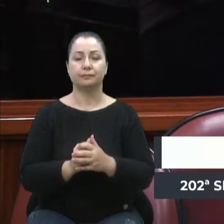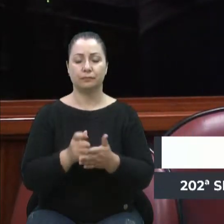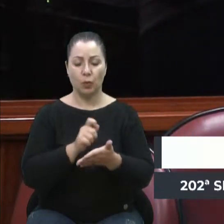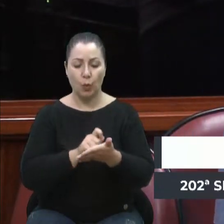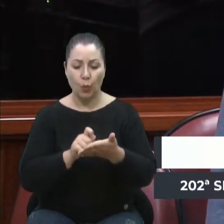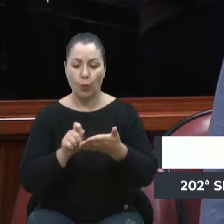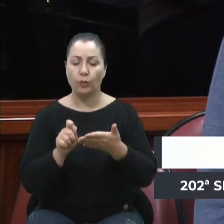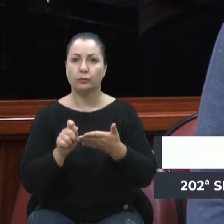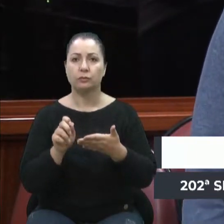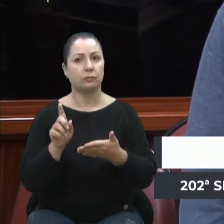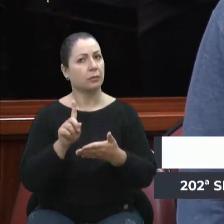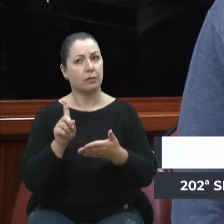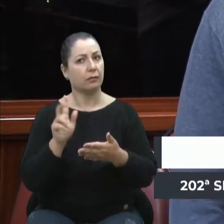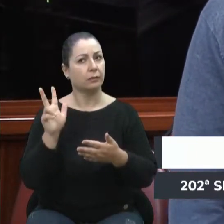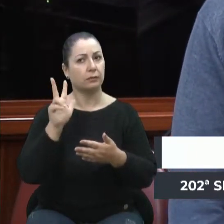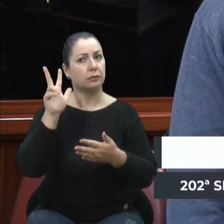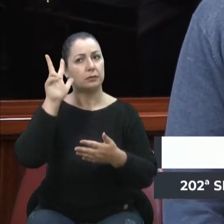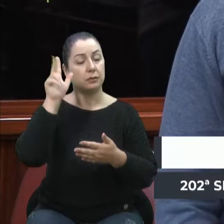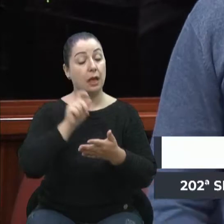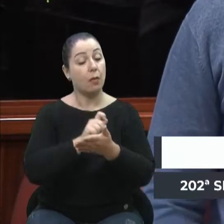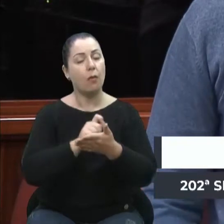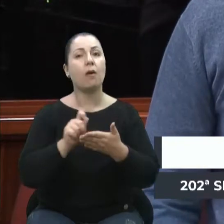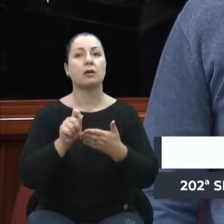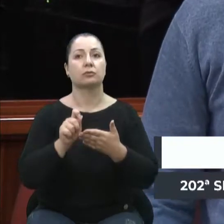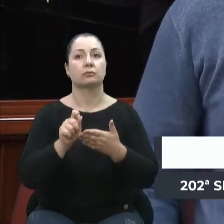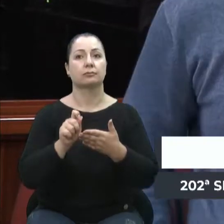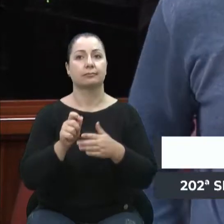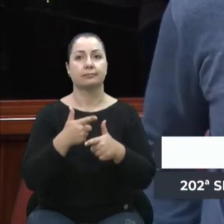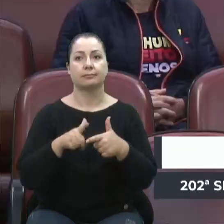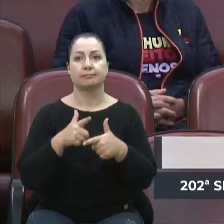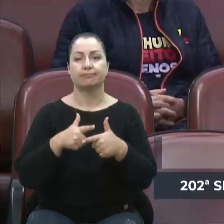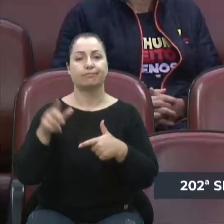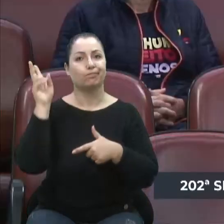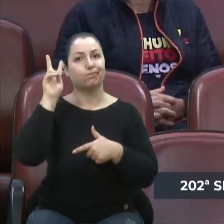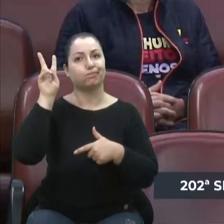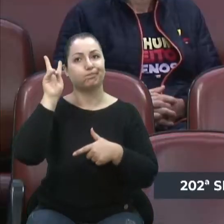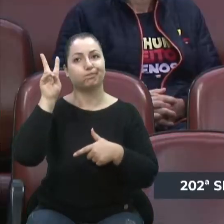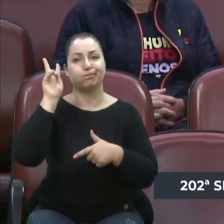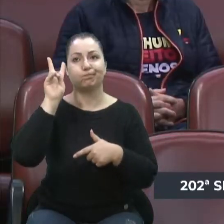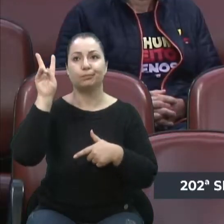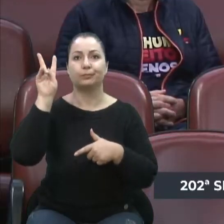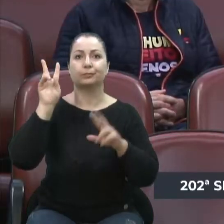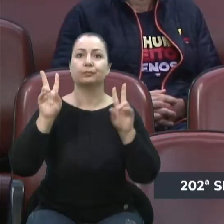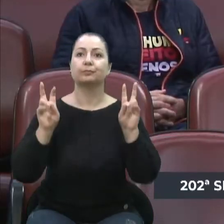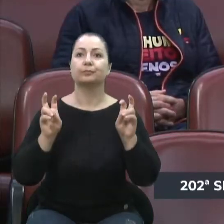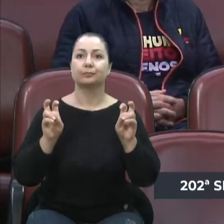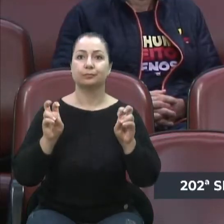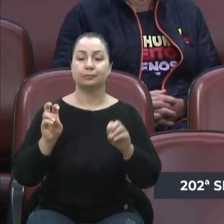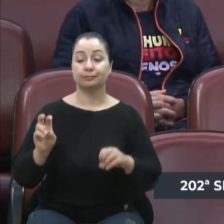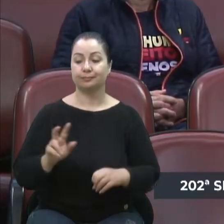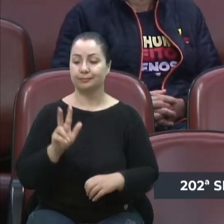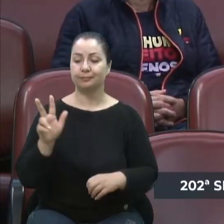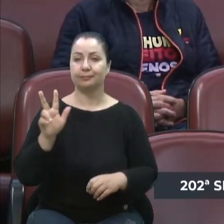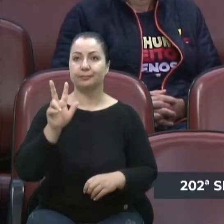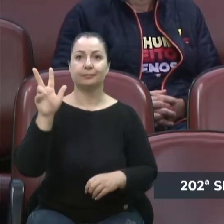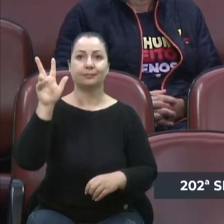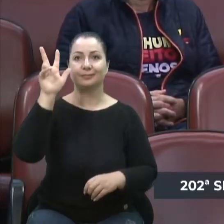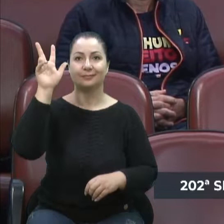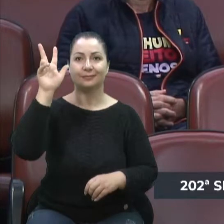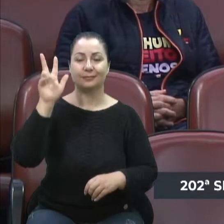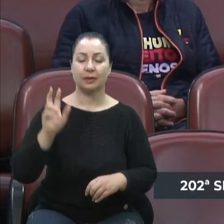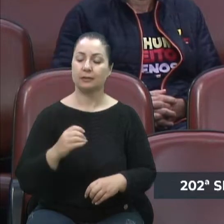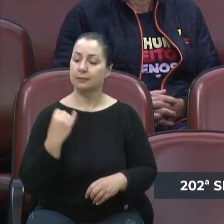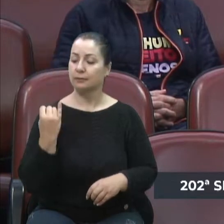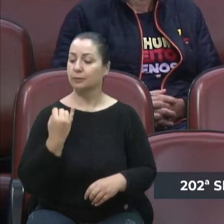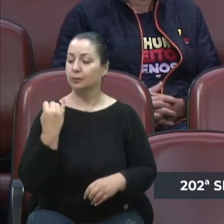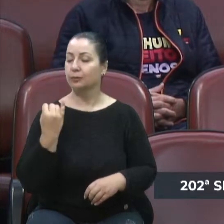corrigir, né? Não é nem de valorizar, mas é de corrigir um problema histórico no sentido de valorizar esses